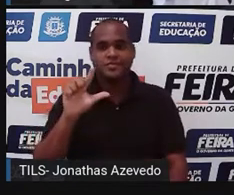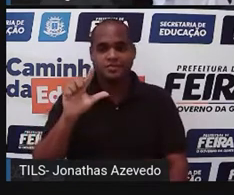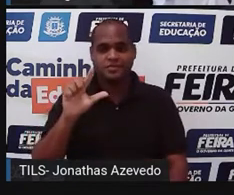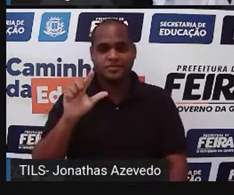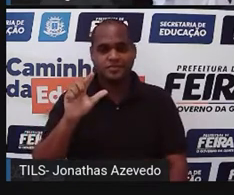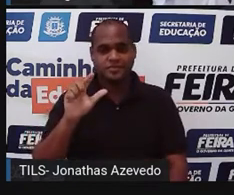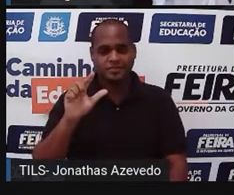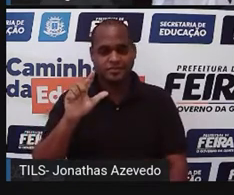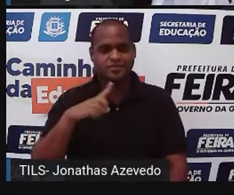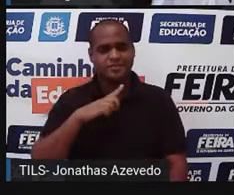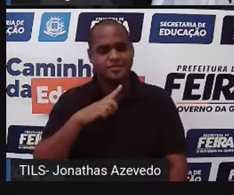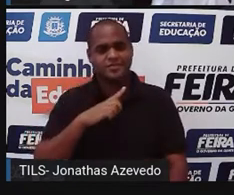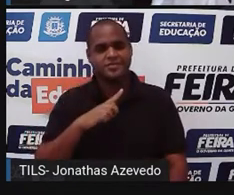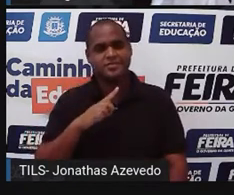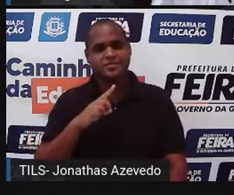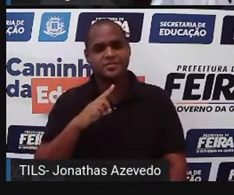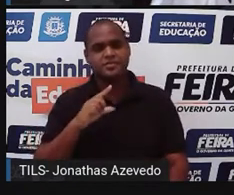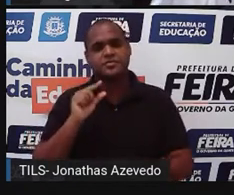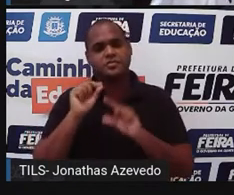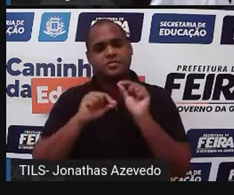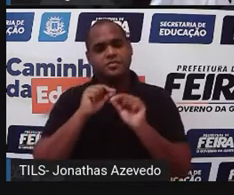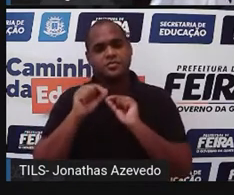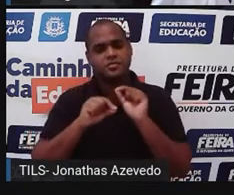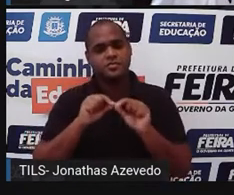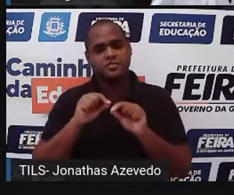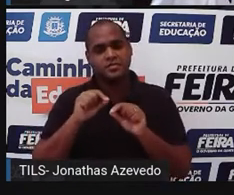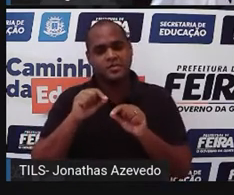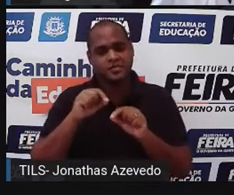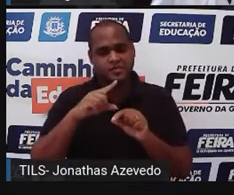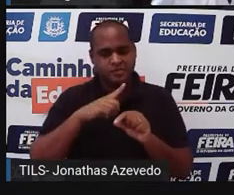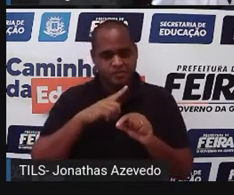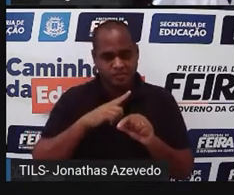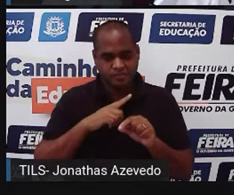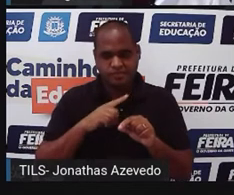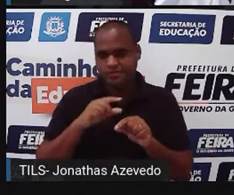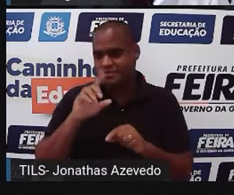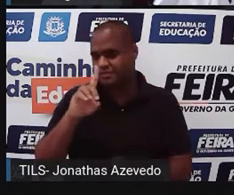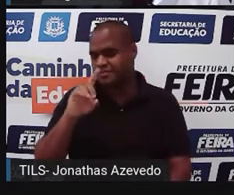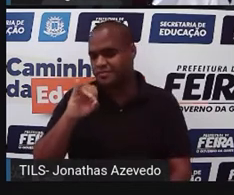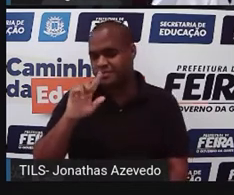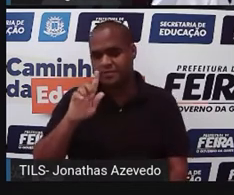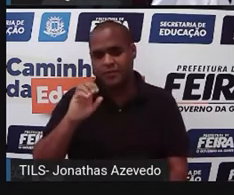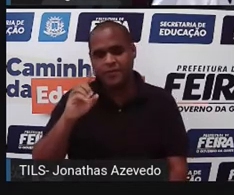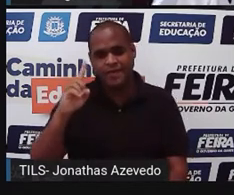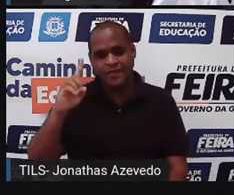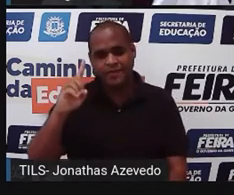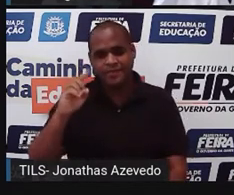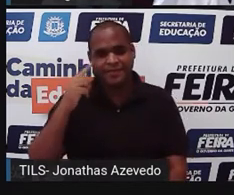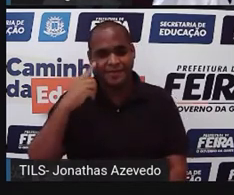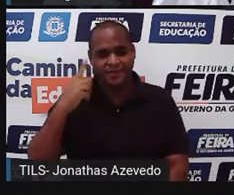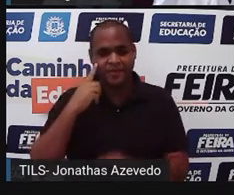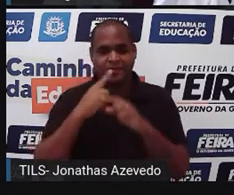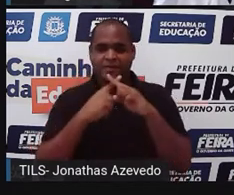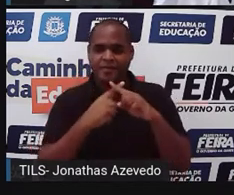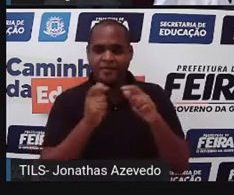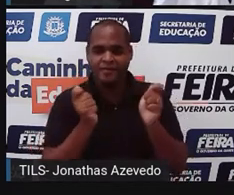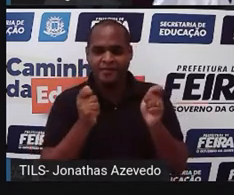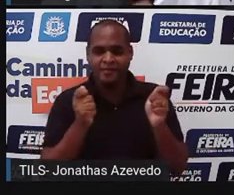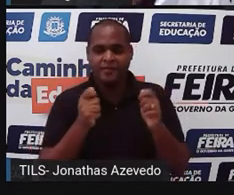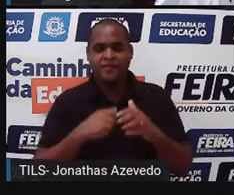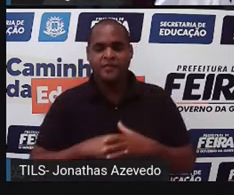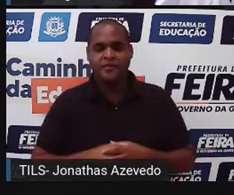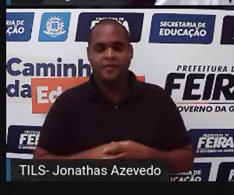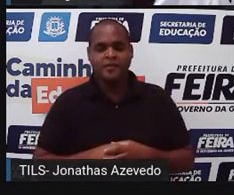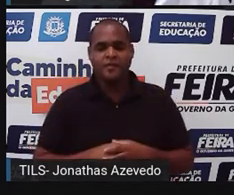olha aqui e você vai pegar as diagonais do losango vai fazer uma multiplicação